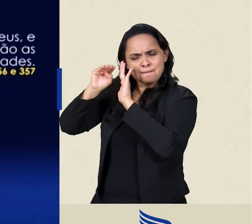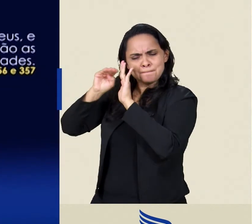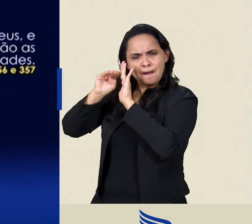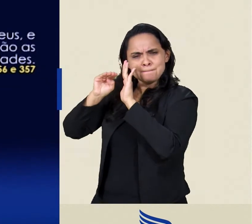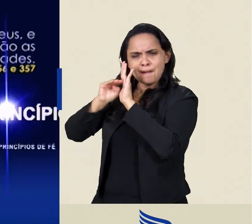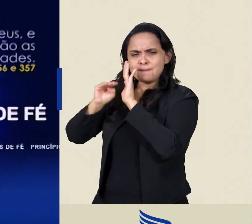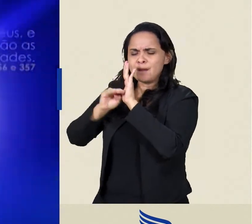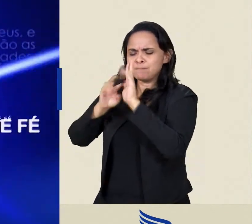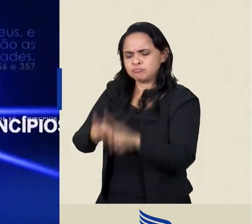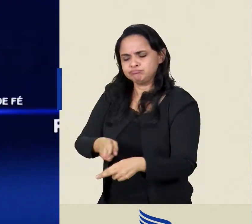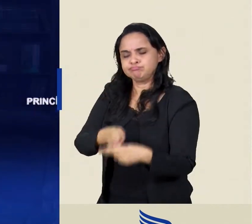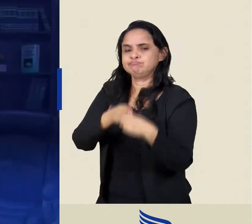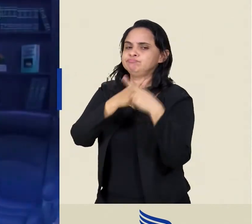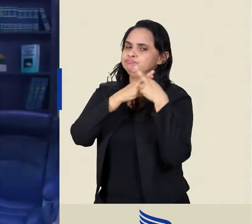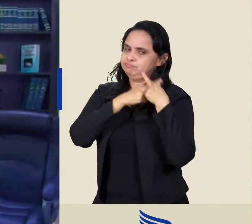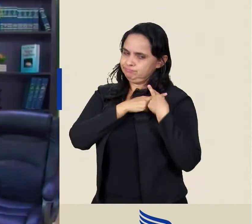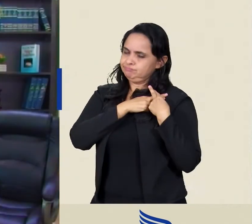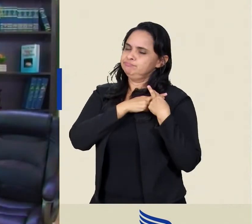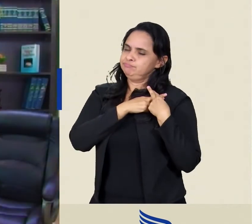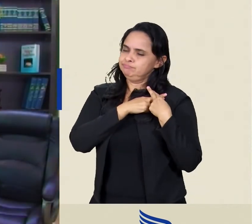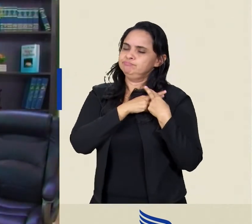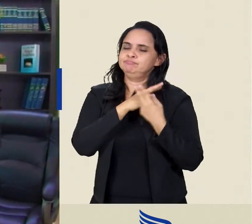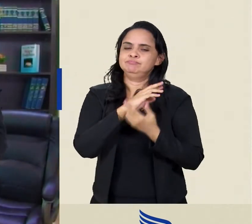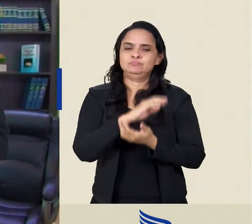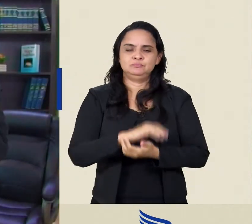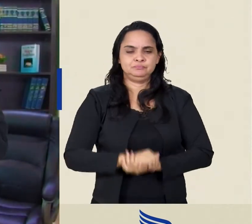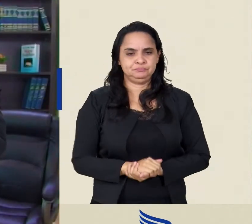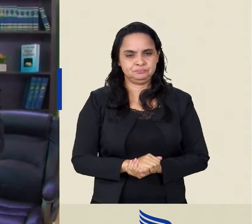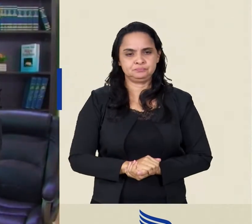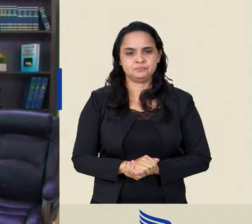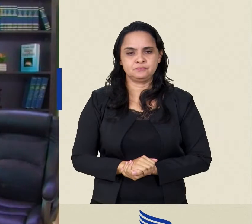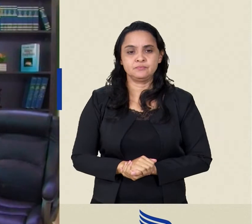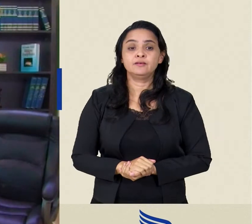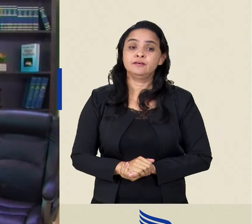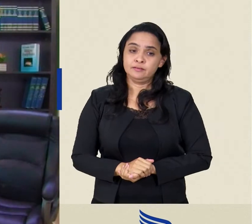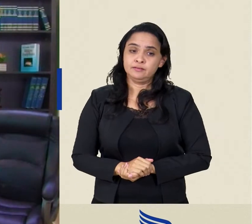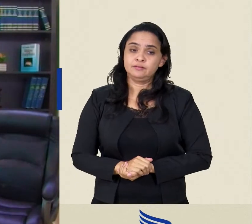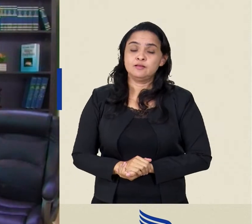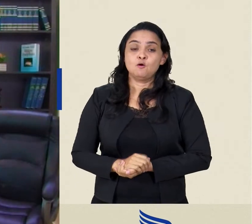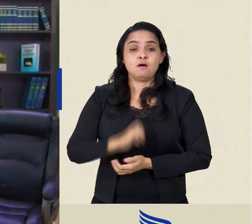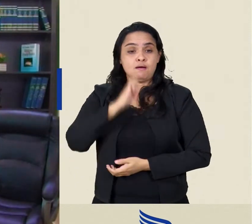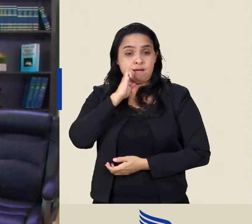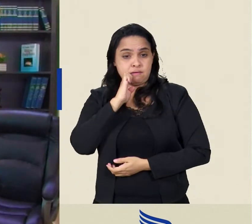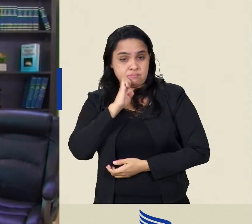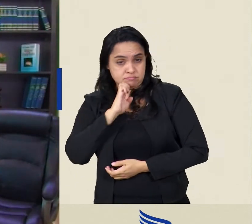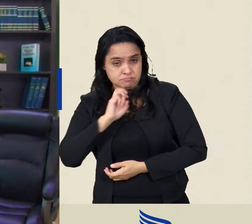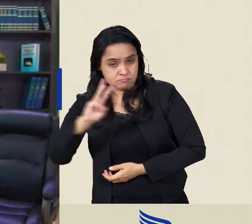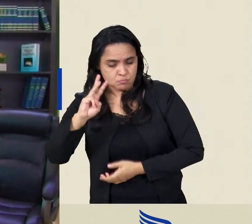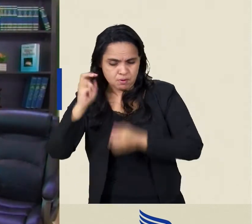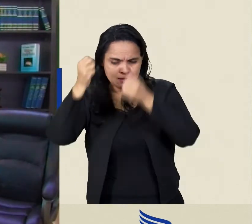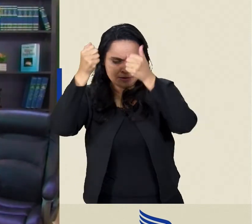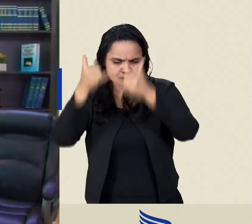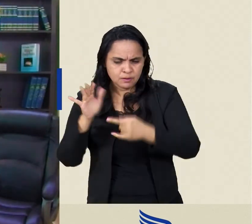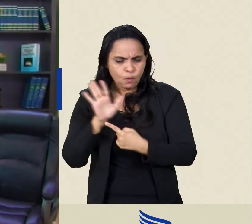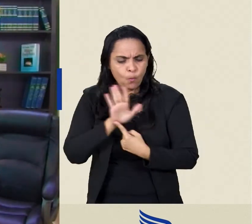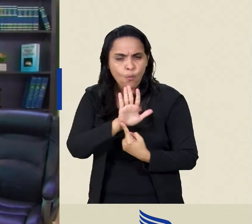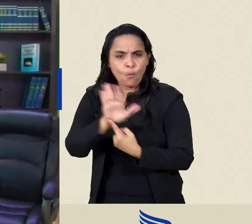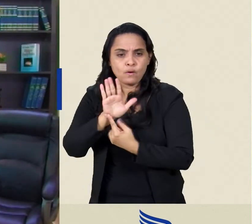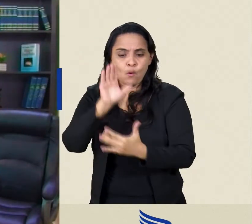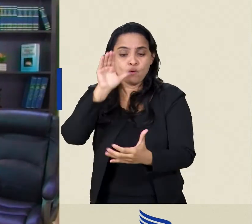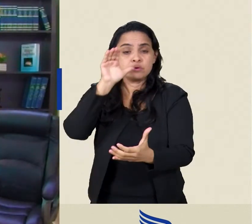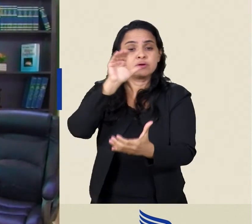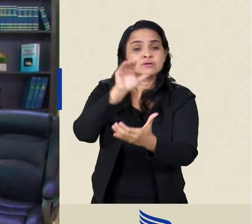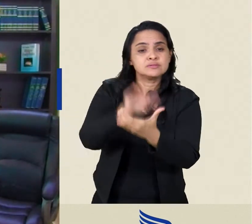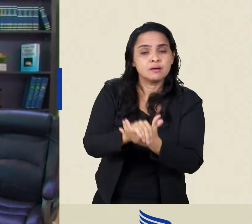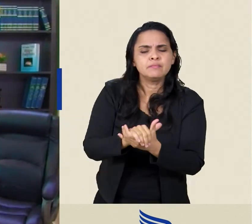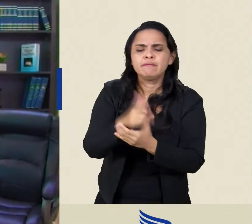suas responsabilidades. Como foi apresentado pelo Espírito de profecia, o casamento foi estabelecido